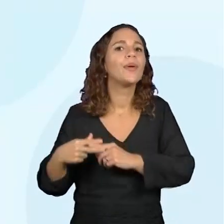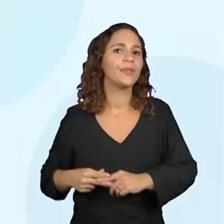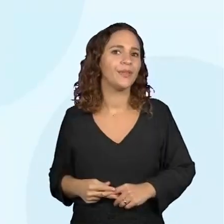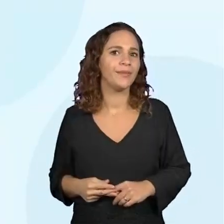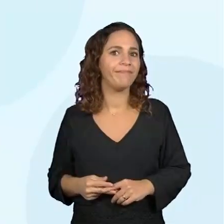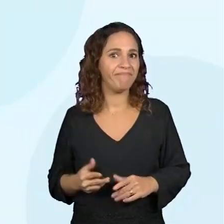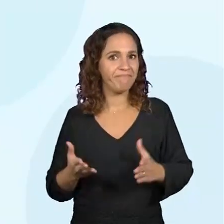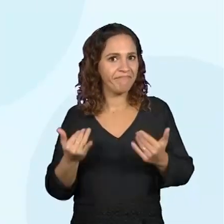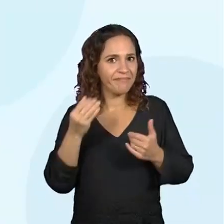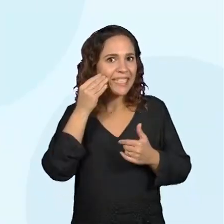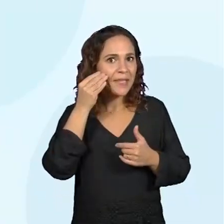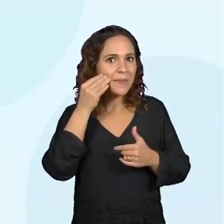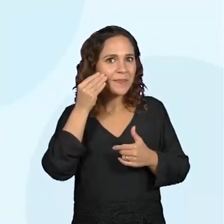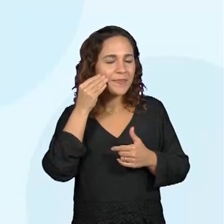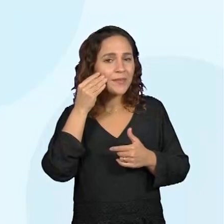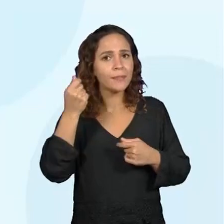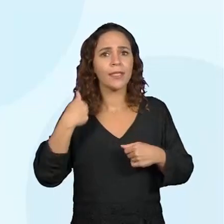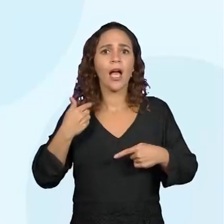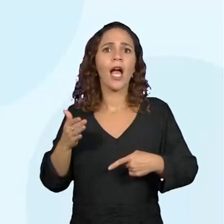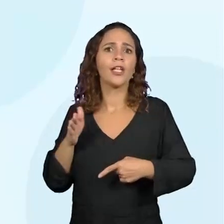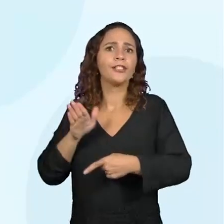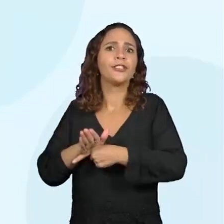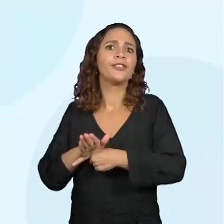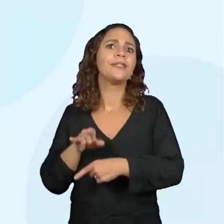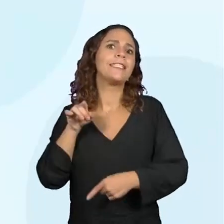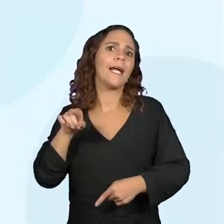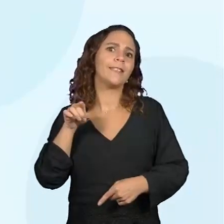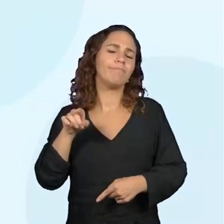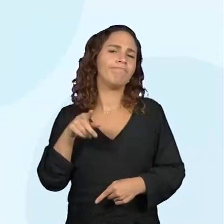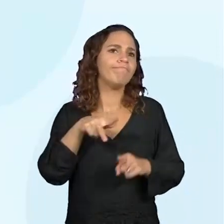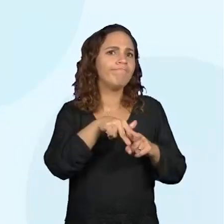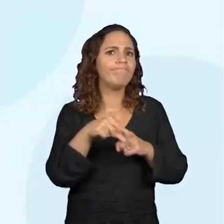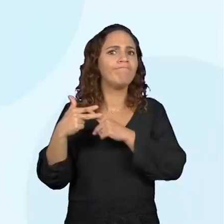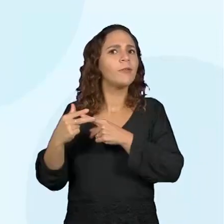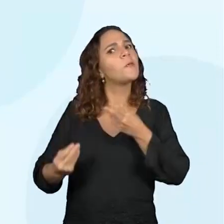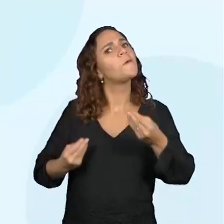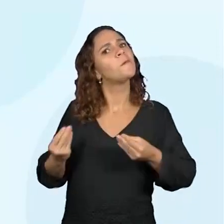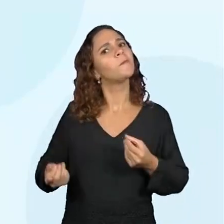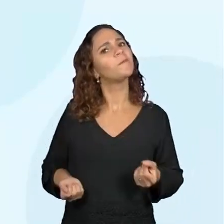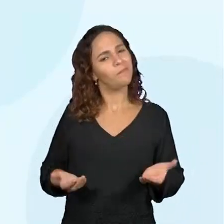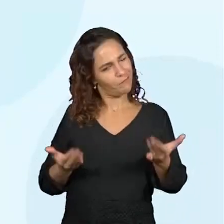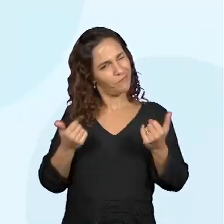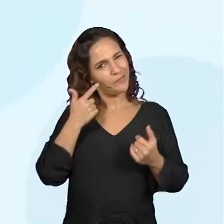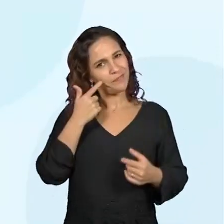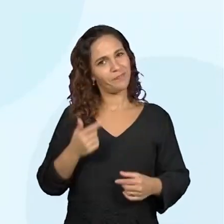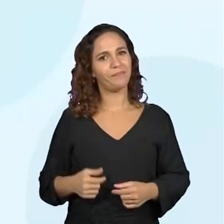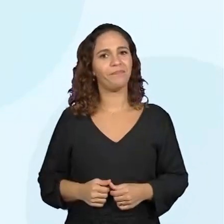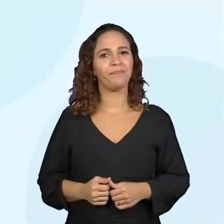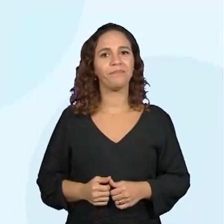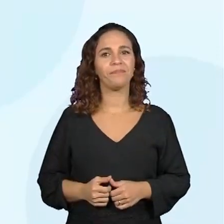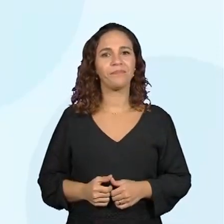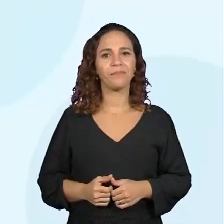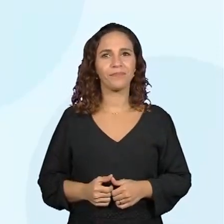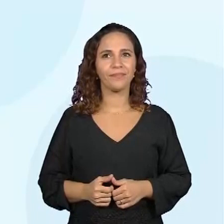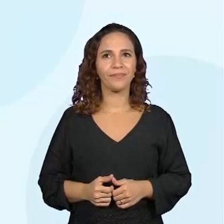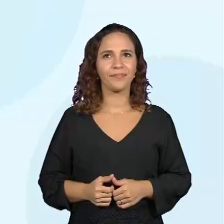Então acho que a gente vai ter que ajudar eles nesse momento de revisão. Então vamos lá.